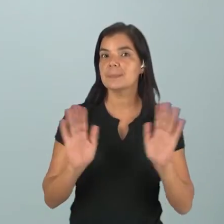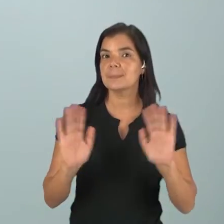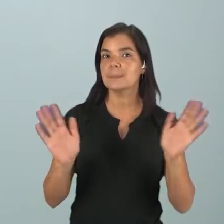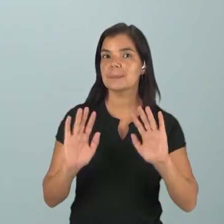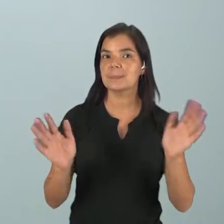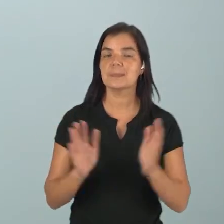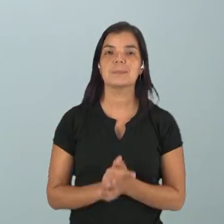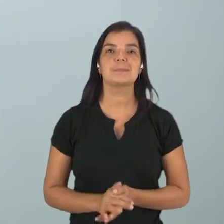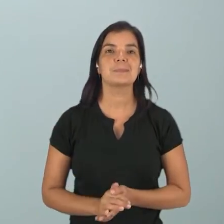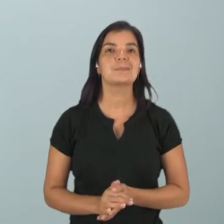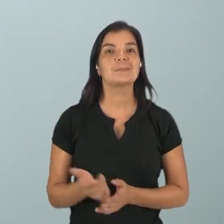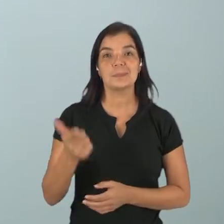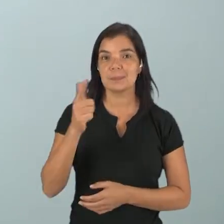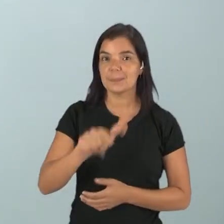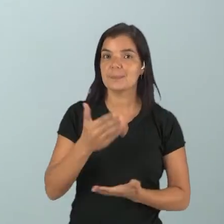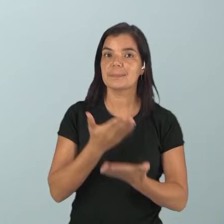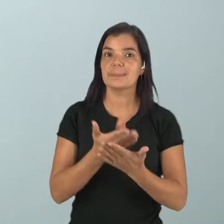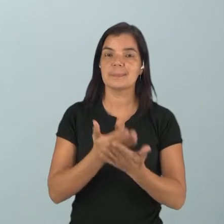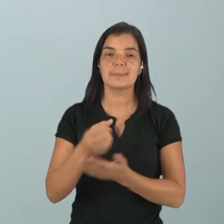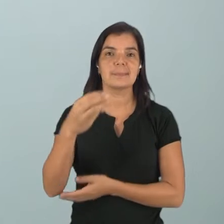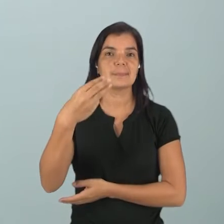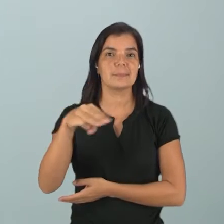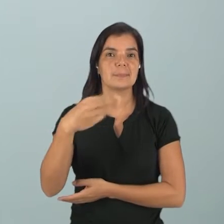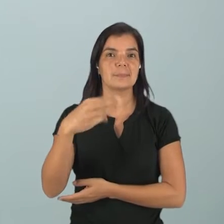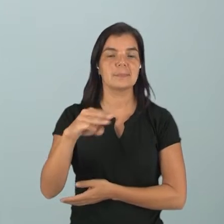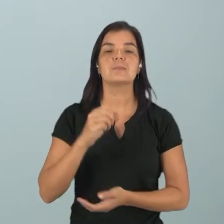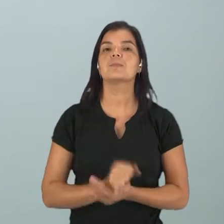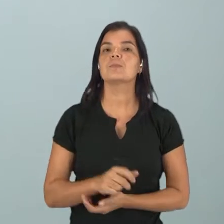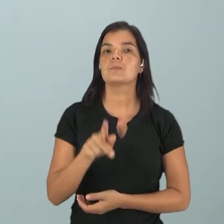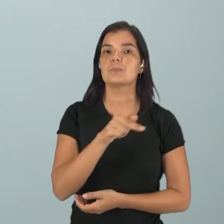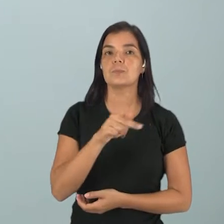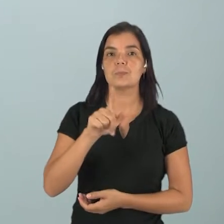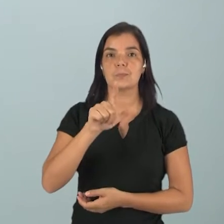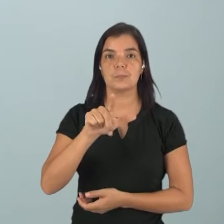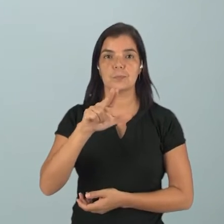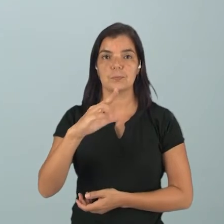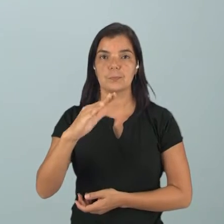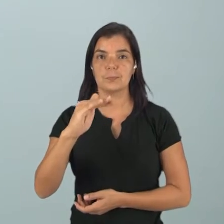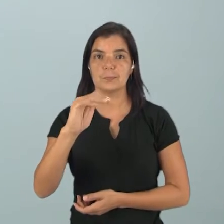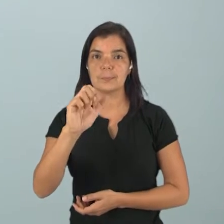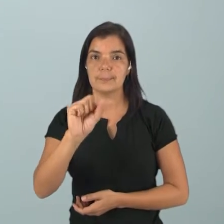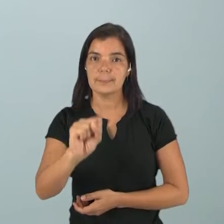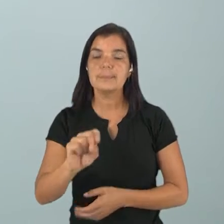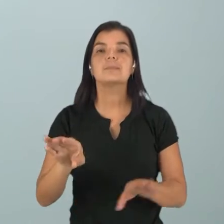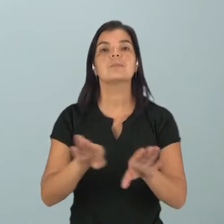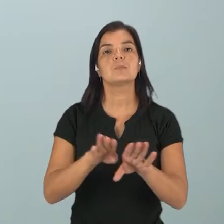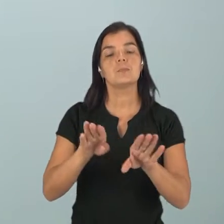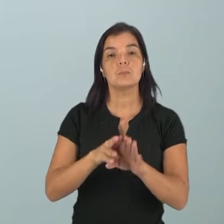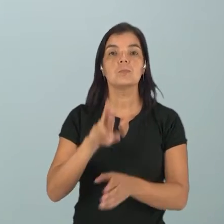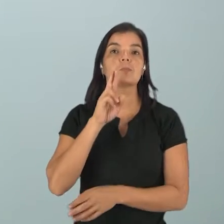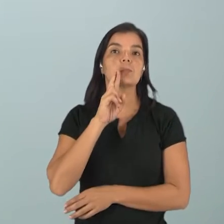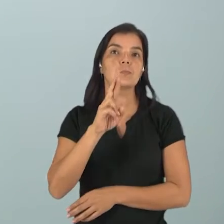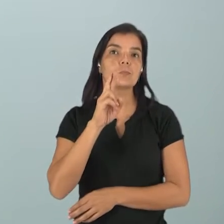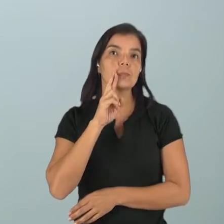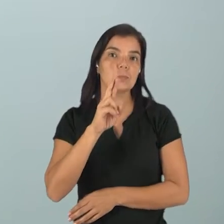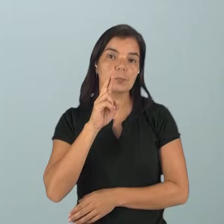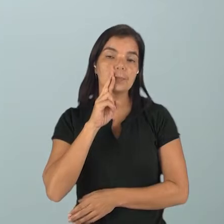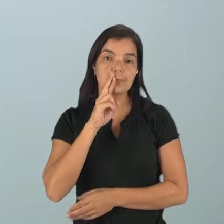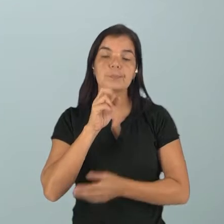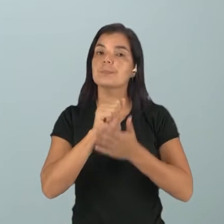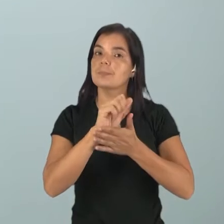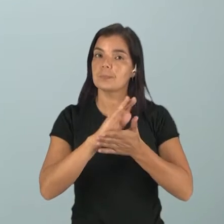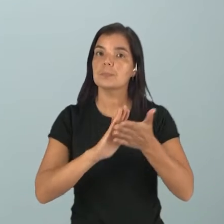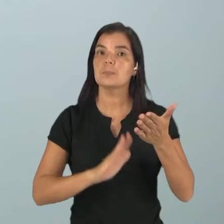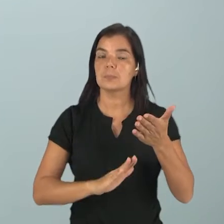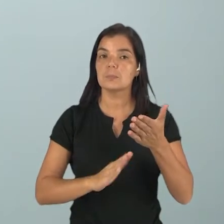Olá, pessoal! Estamos de volta para mais uma aula de matemática. Sou o professor Lucas e hoje nós vamos falar de resolução de situações